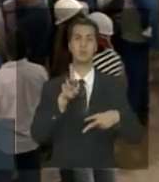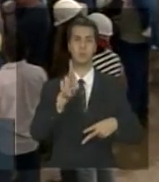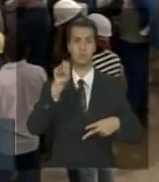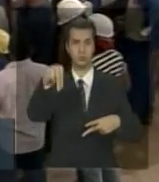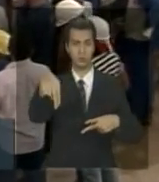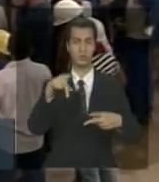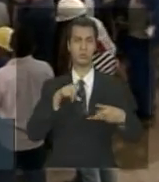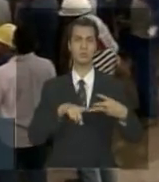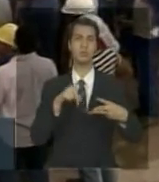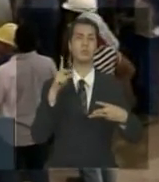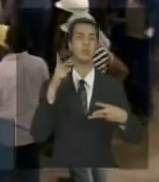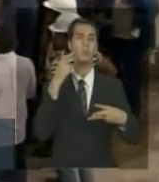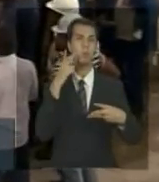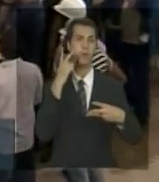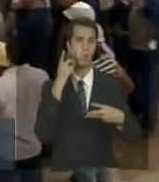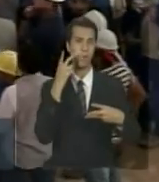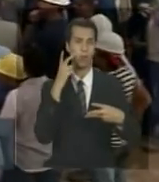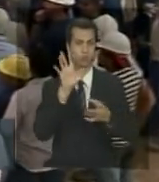Norte.